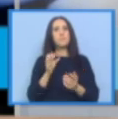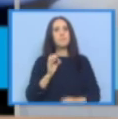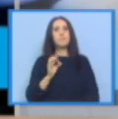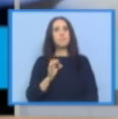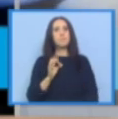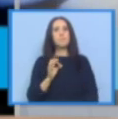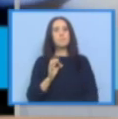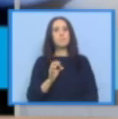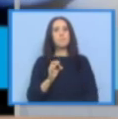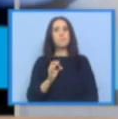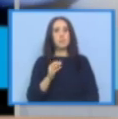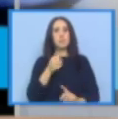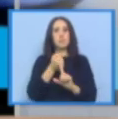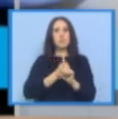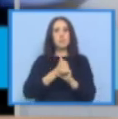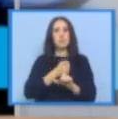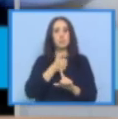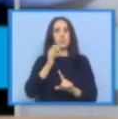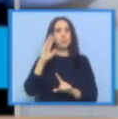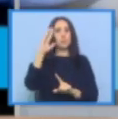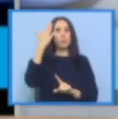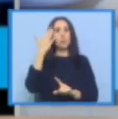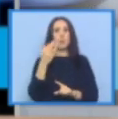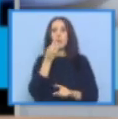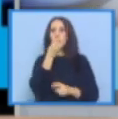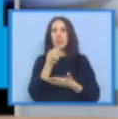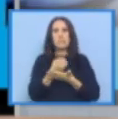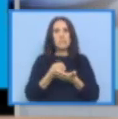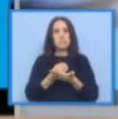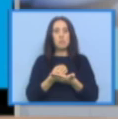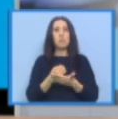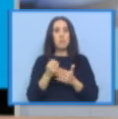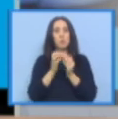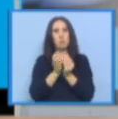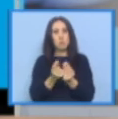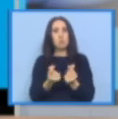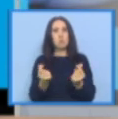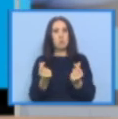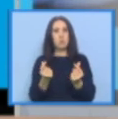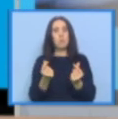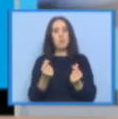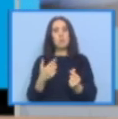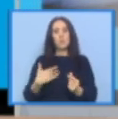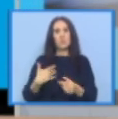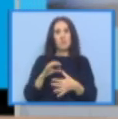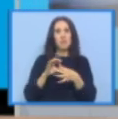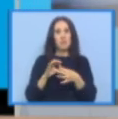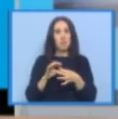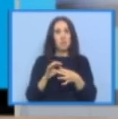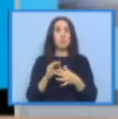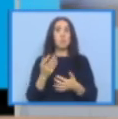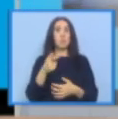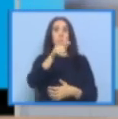grande desafio, que é o jejum, que é a oração e que é a solidariedade com os